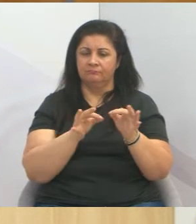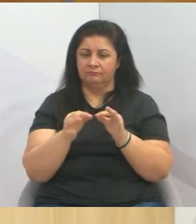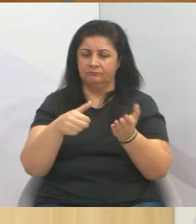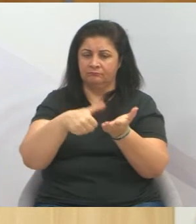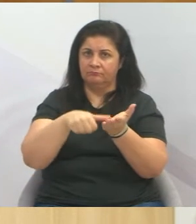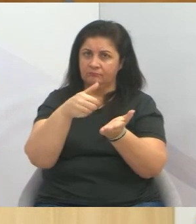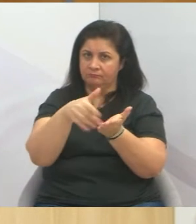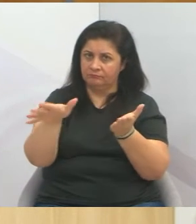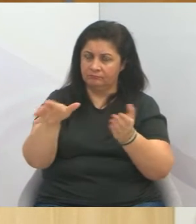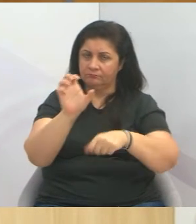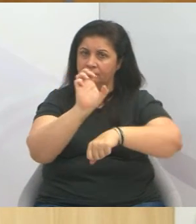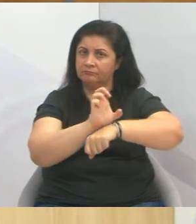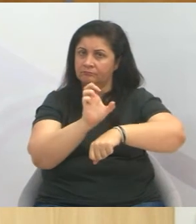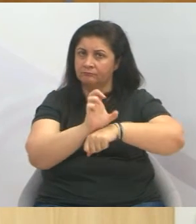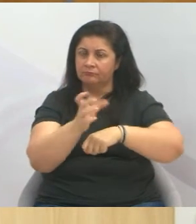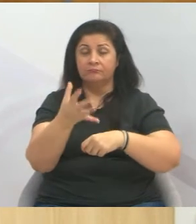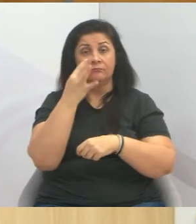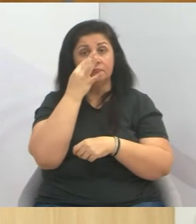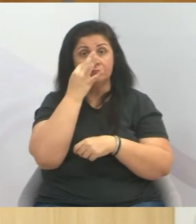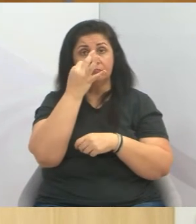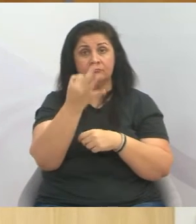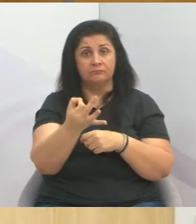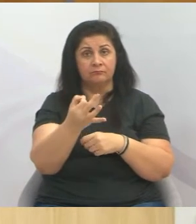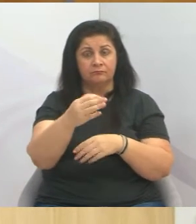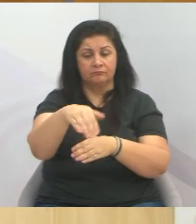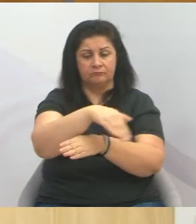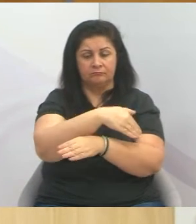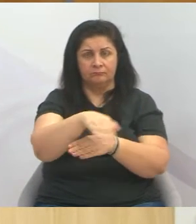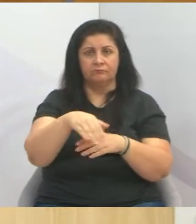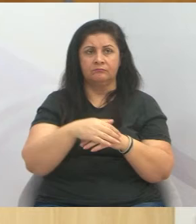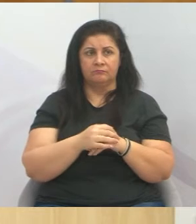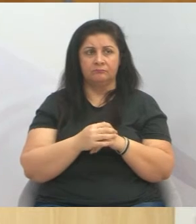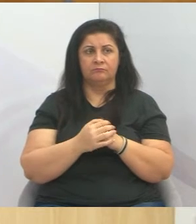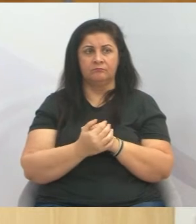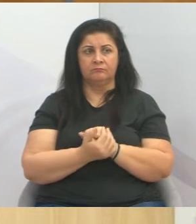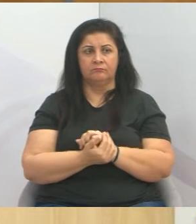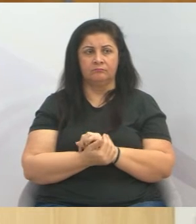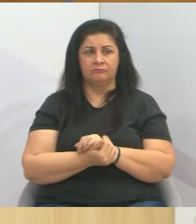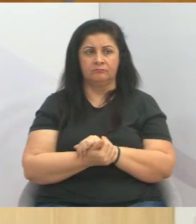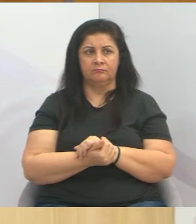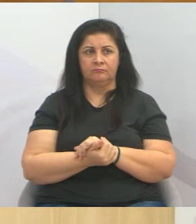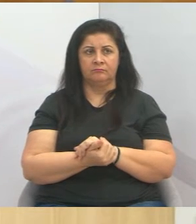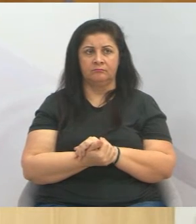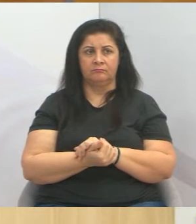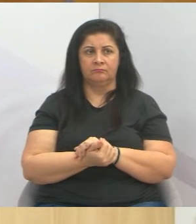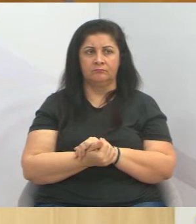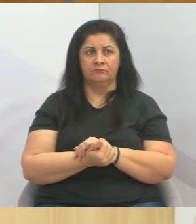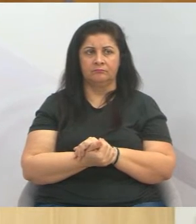estado para que dê uma atenção especial ali naquela Estrada General Eurico Zerbini